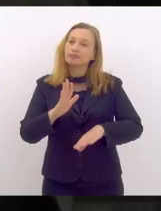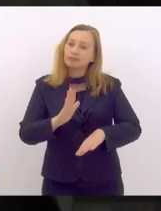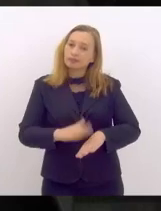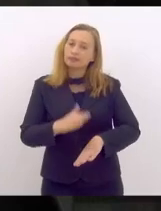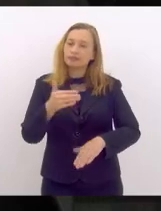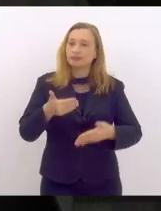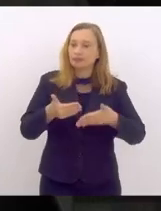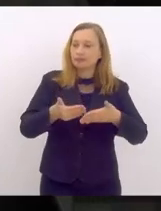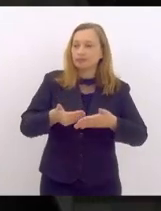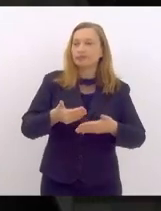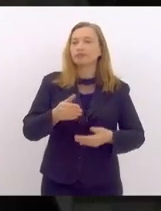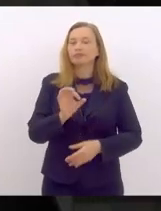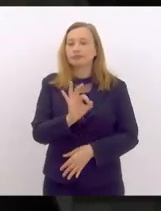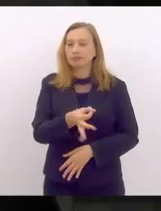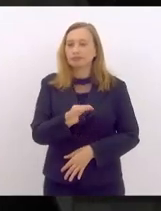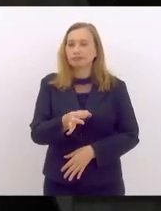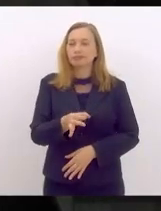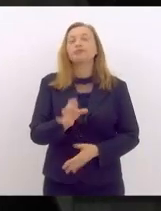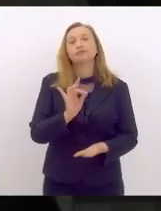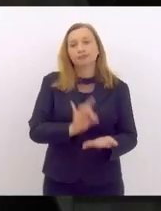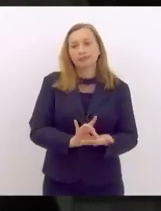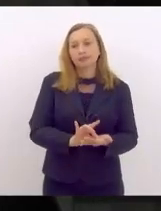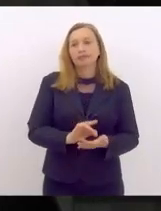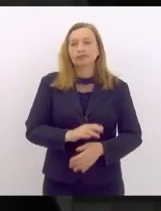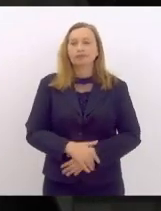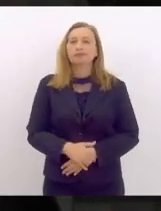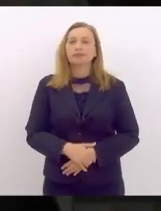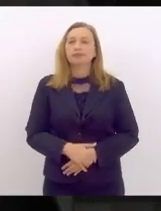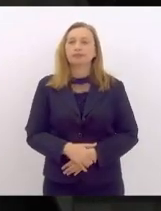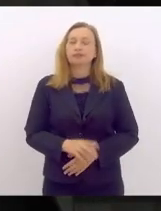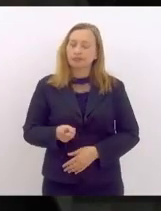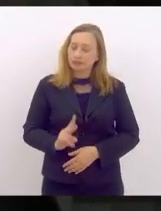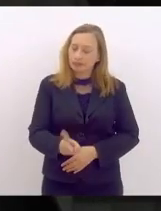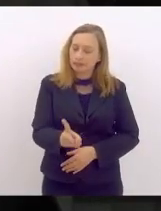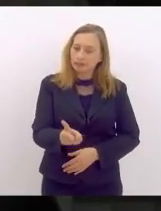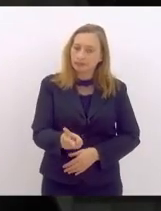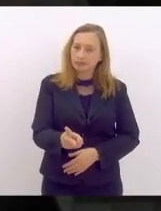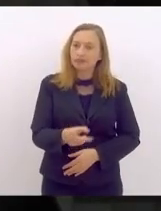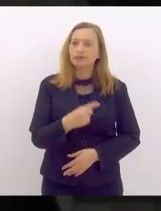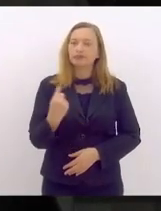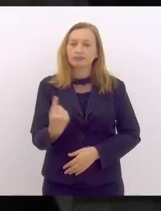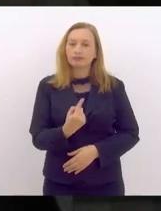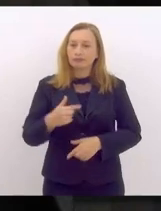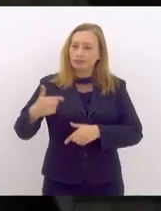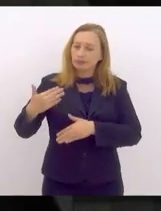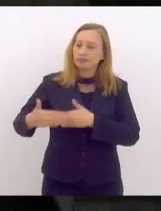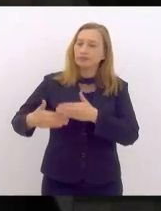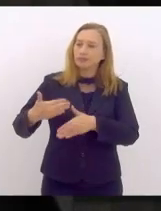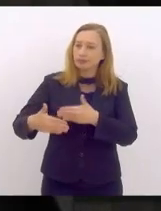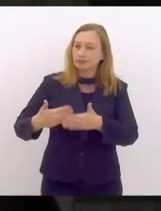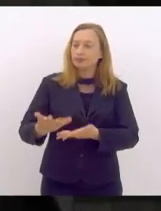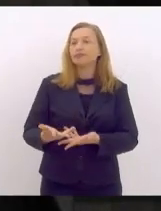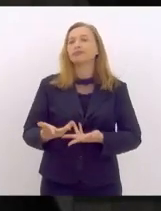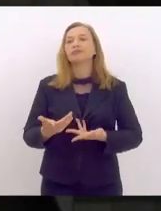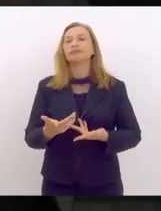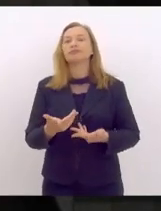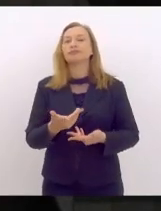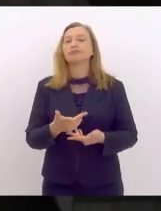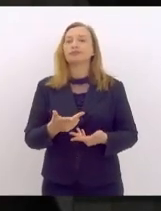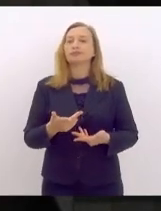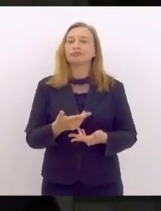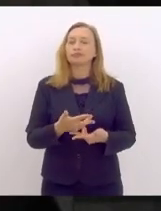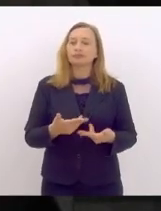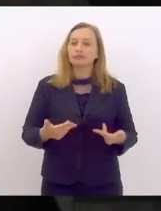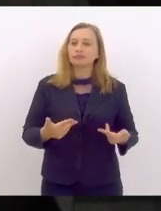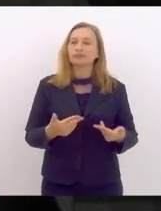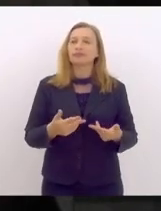o mais próximo possível da Verdade mas vamos continuar aí com a nossa trajetória temos muito ainda